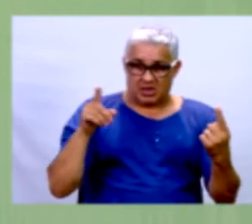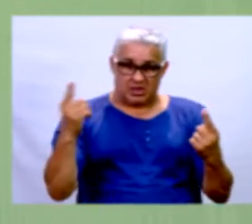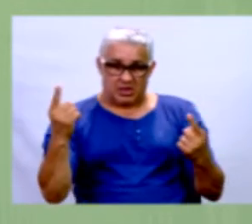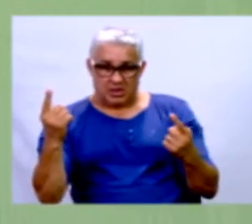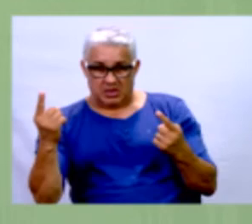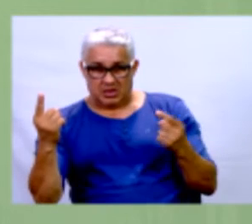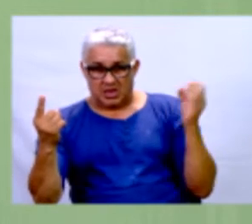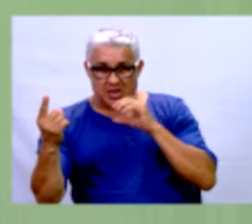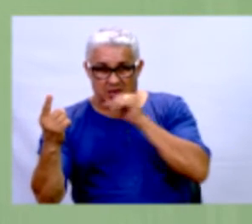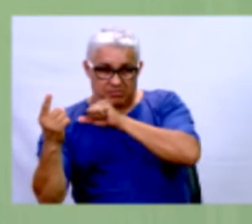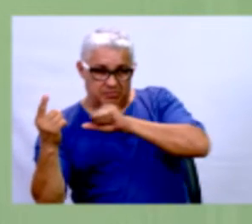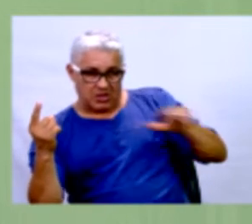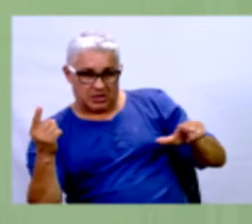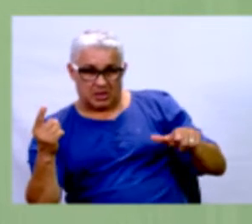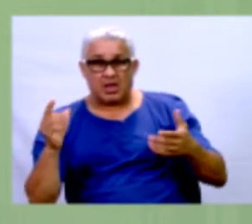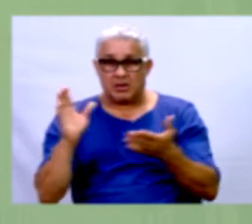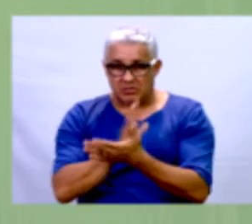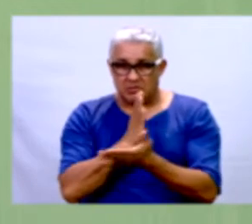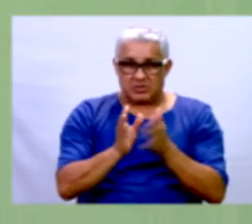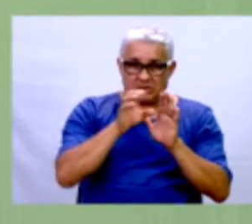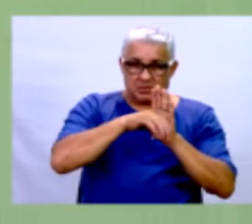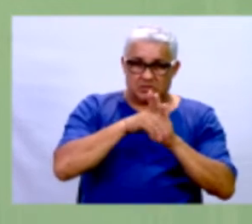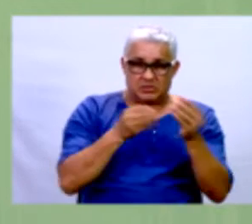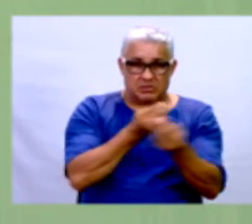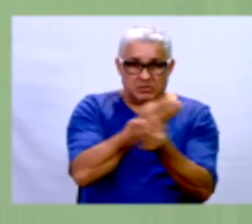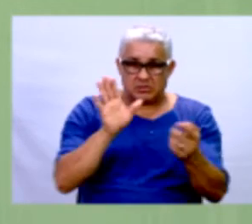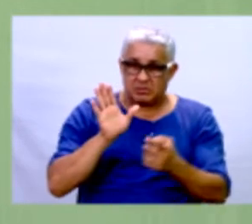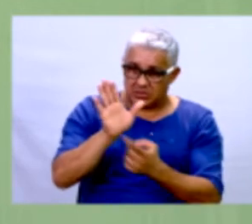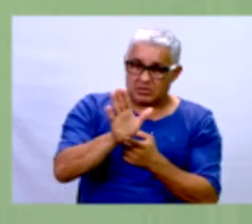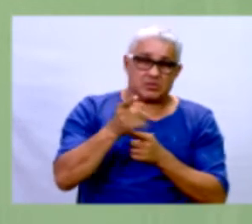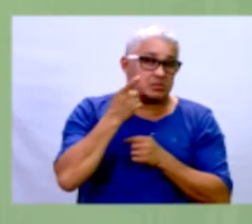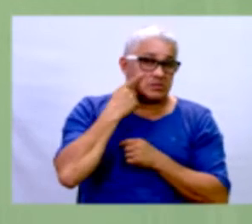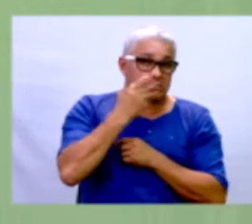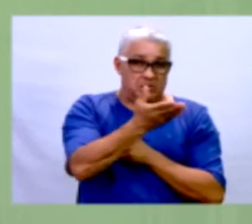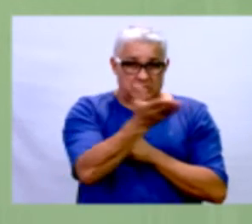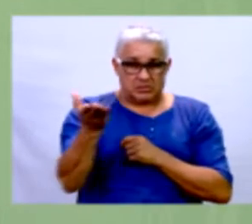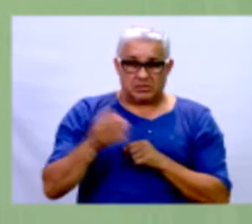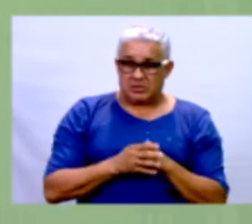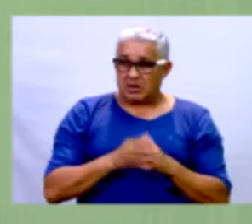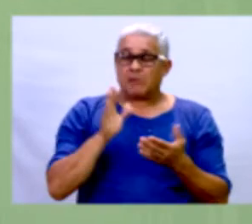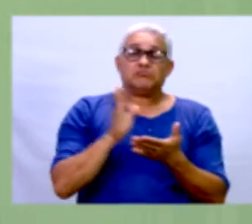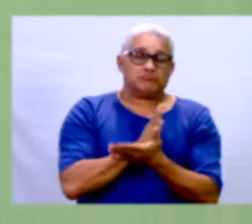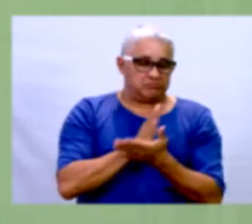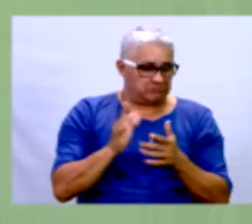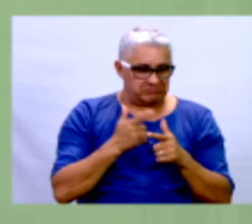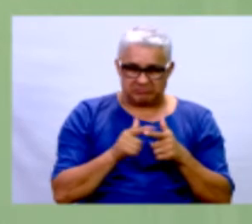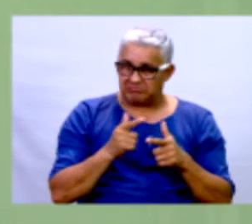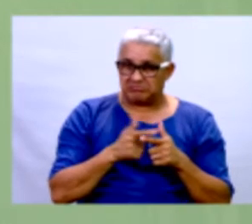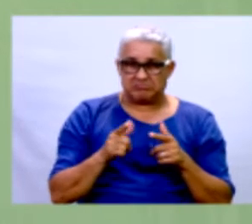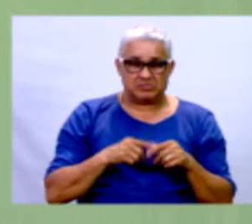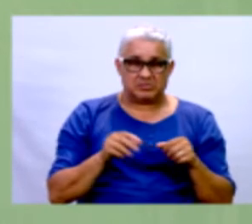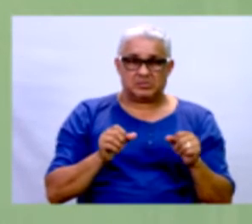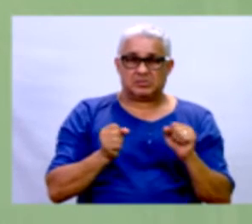né? Enfim, são alguns conceitos trazidos aqui para vocês verem que determinadas situações